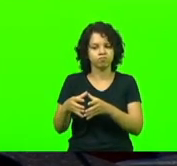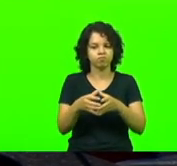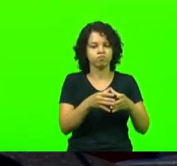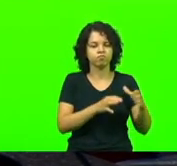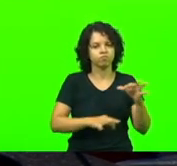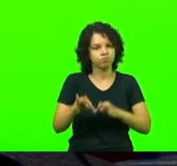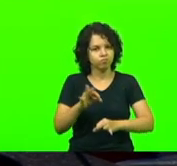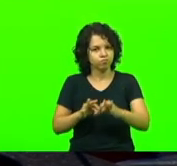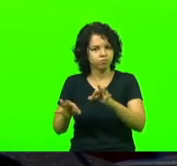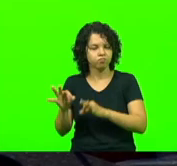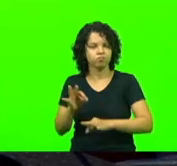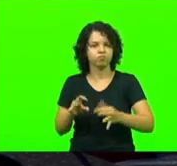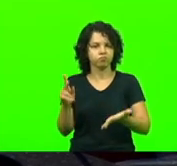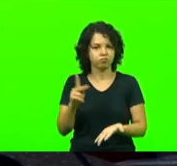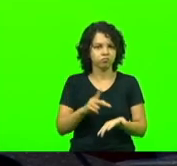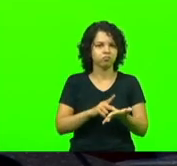realmente